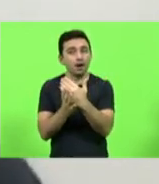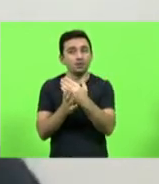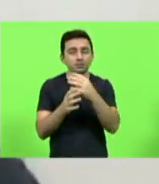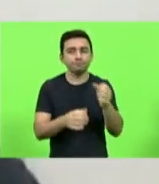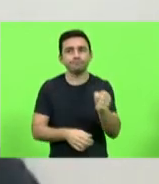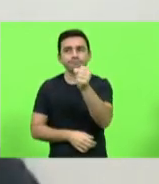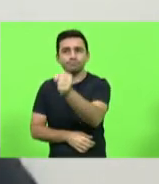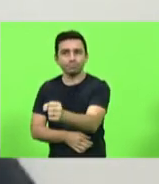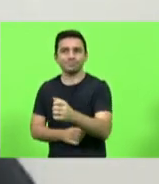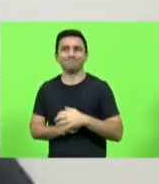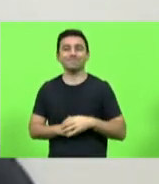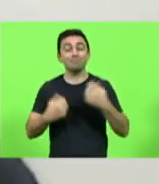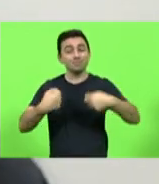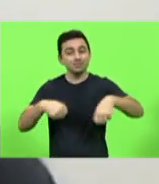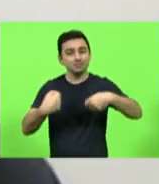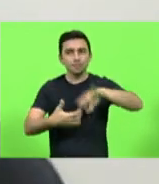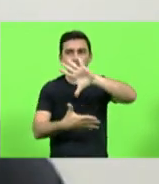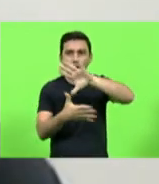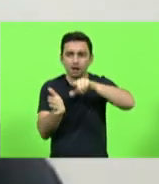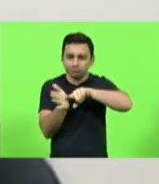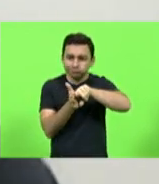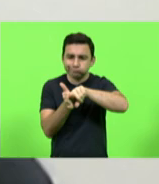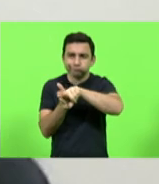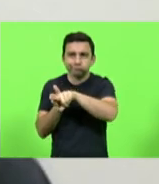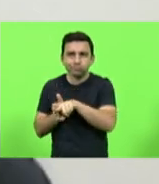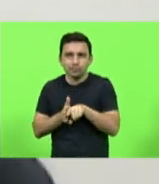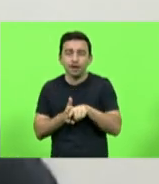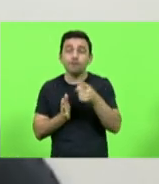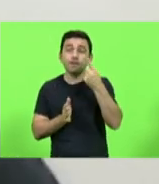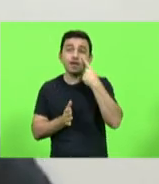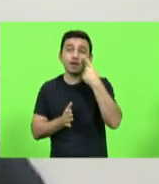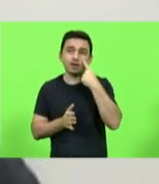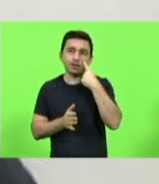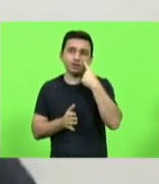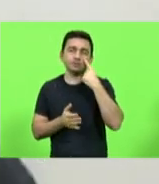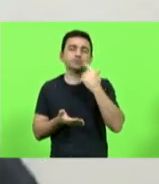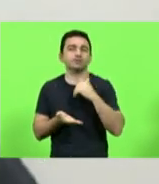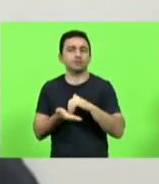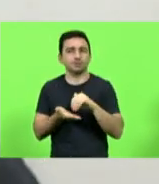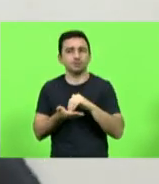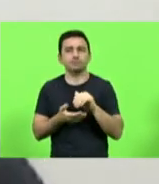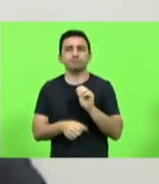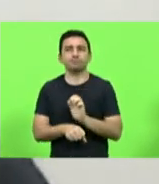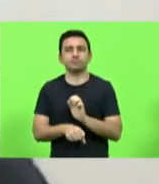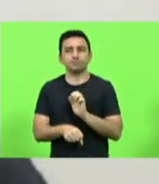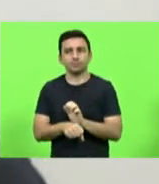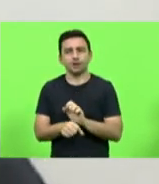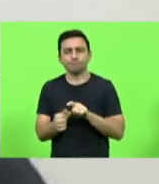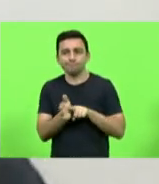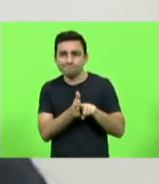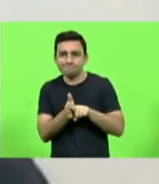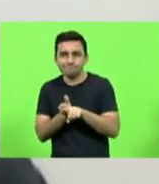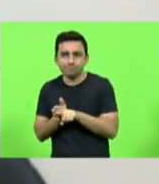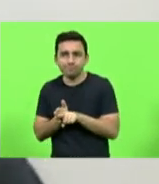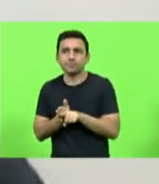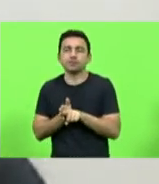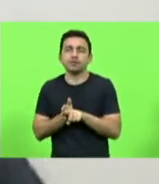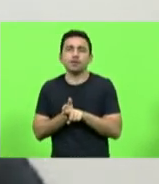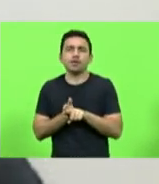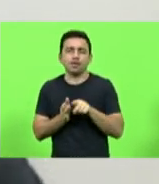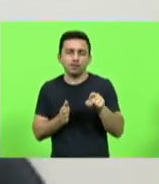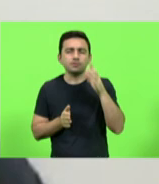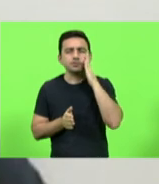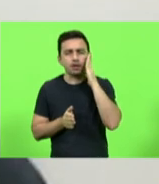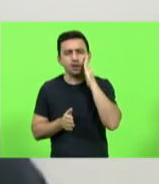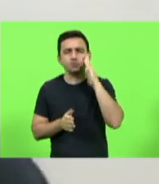um mapeamento, né, que a Secretaria de Estado tem, né, toda a expertise e a história, né, acumulada